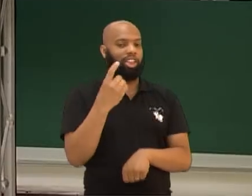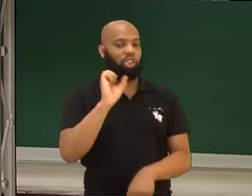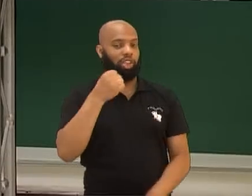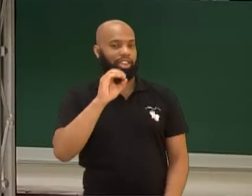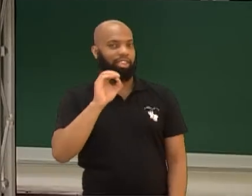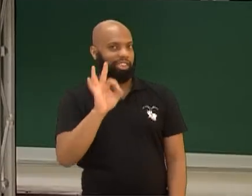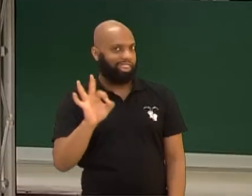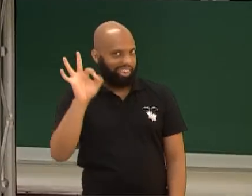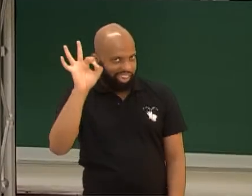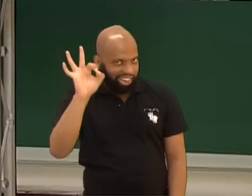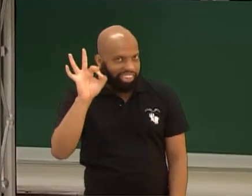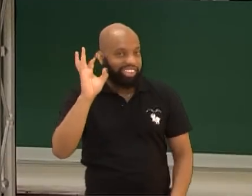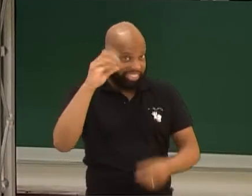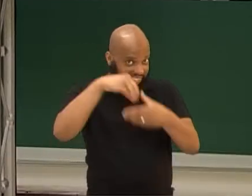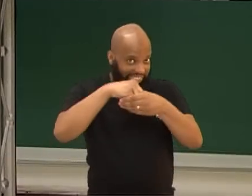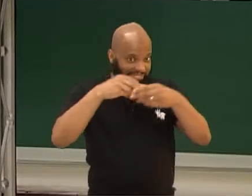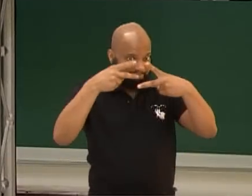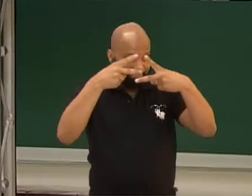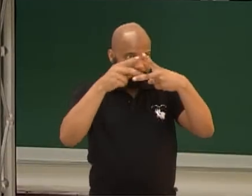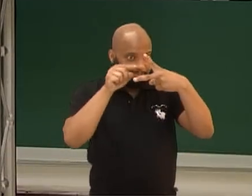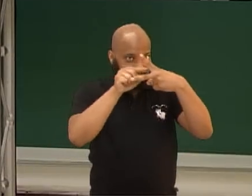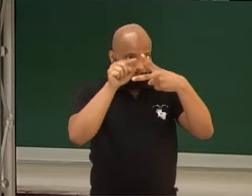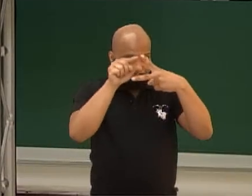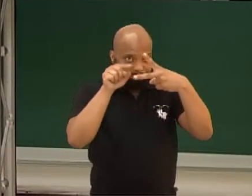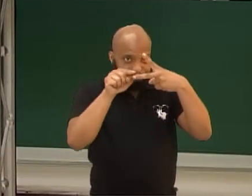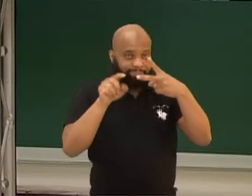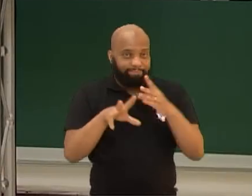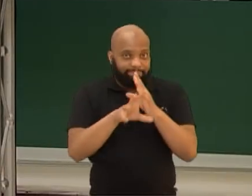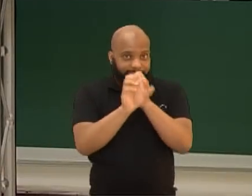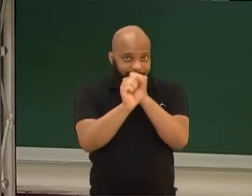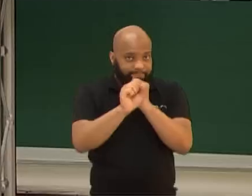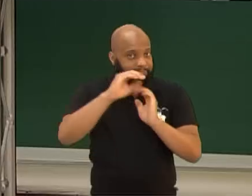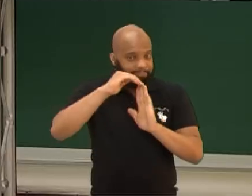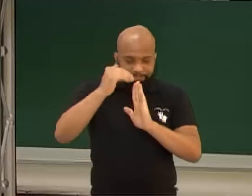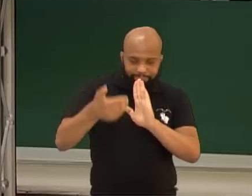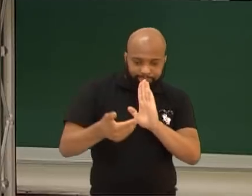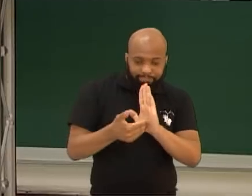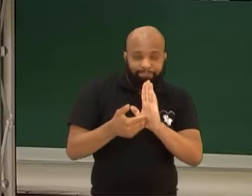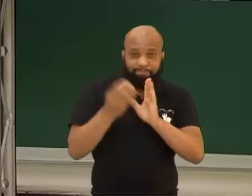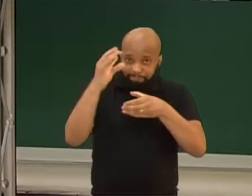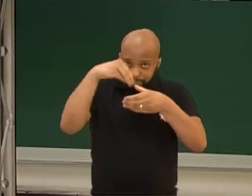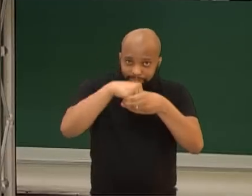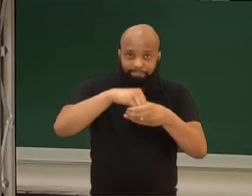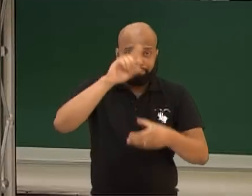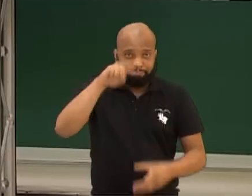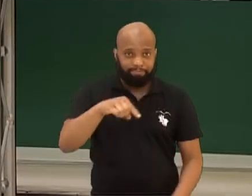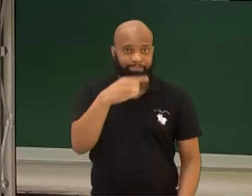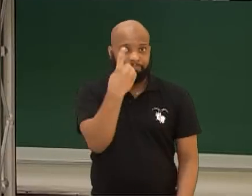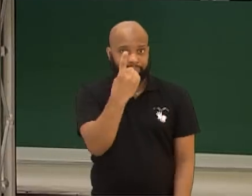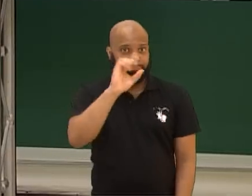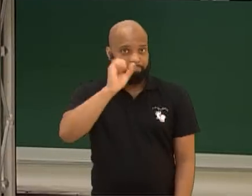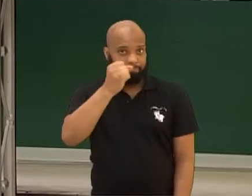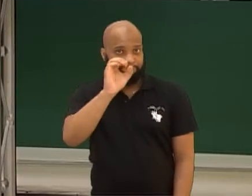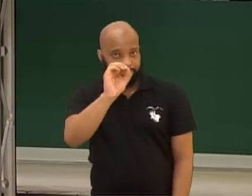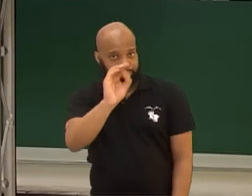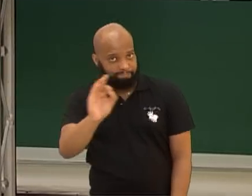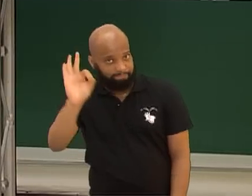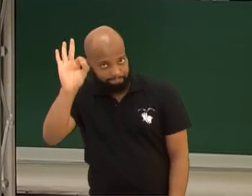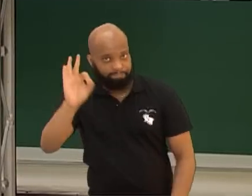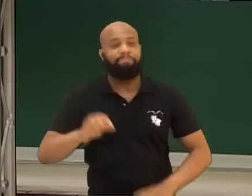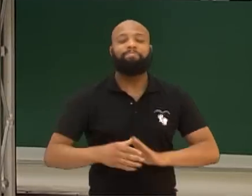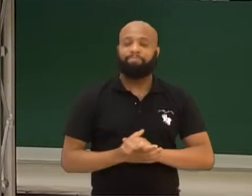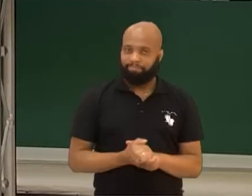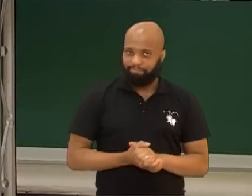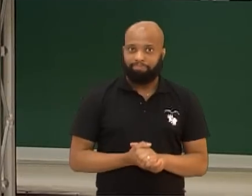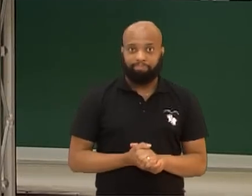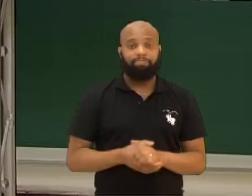180 graus. Então, esse ângulo, mais esse ângulo, mais esse ângulo, tem que dar 180,